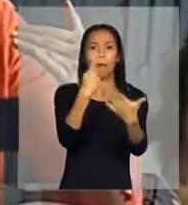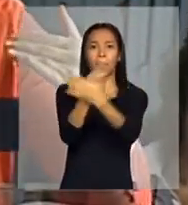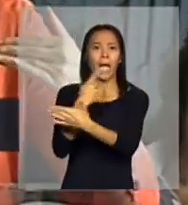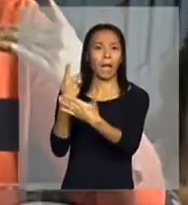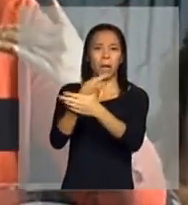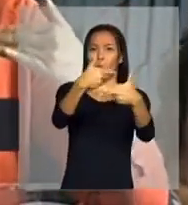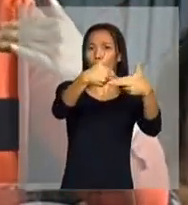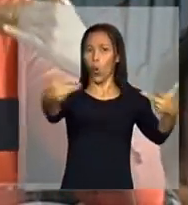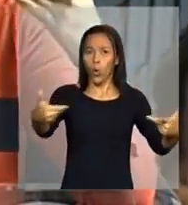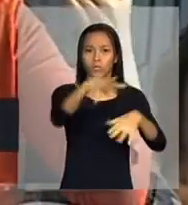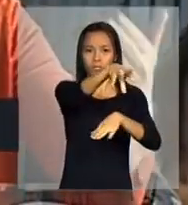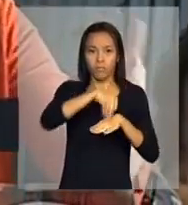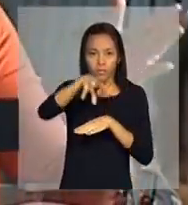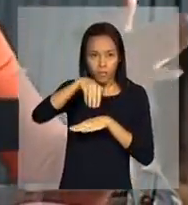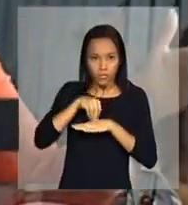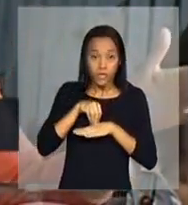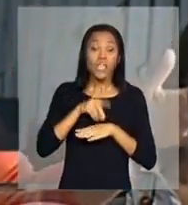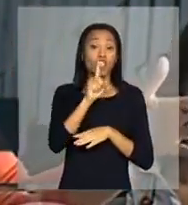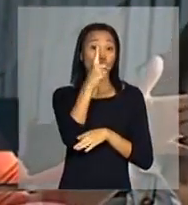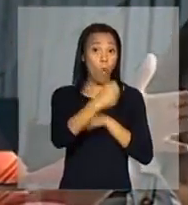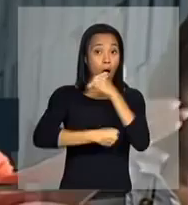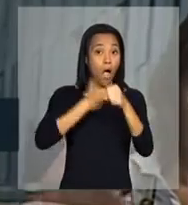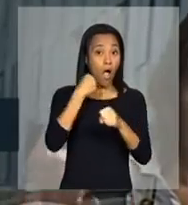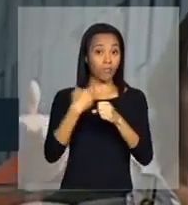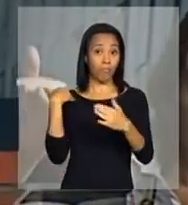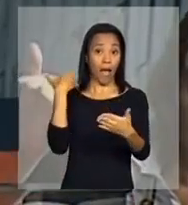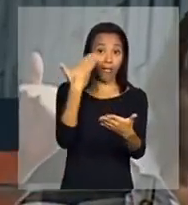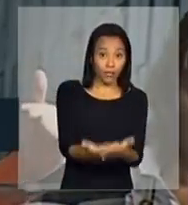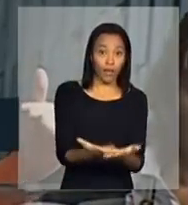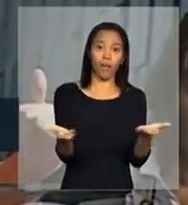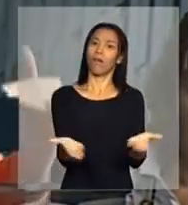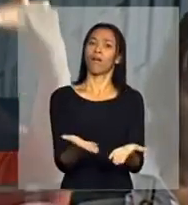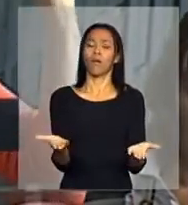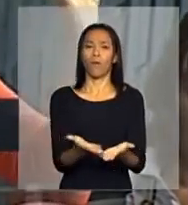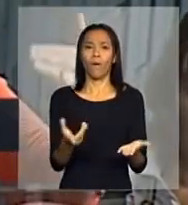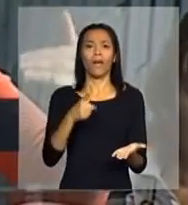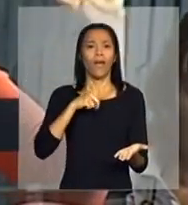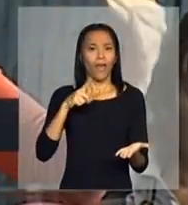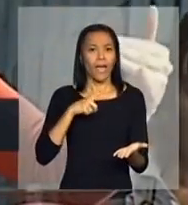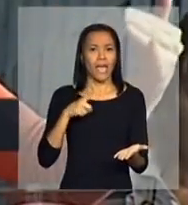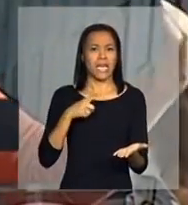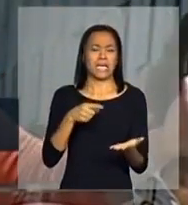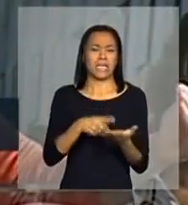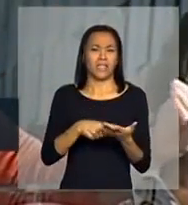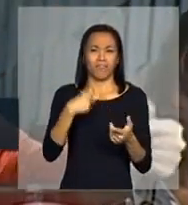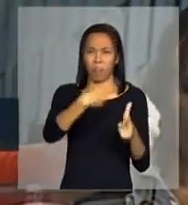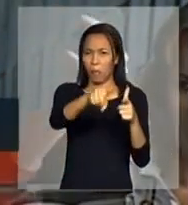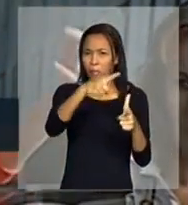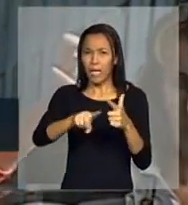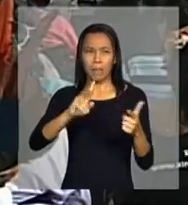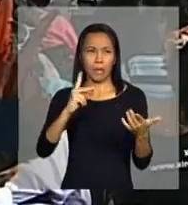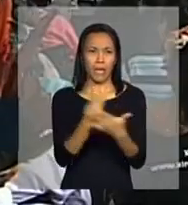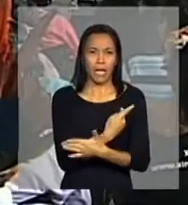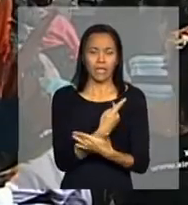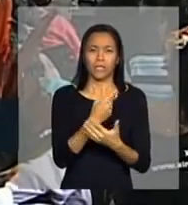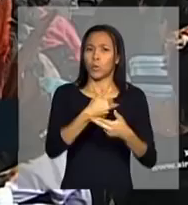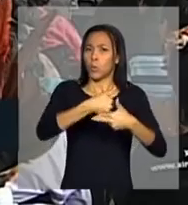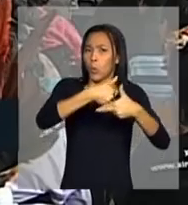este programa, ao longo do último período, em um ano para cá, ele passou a ser, as ameaças a lideranças indígenas, passou a